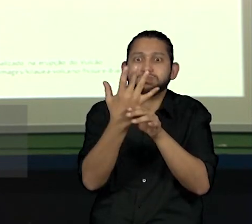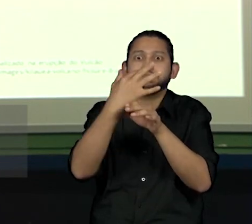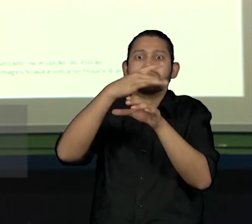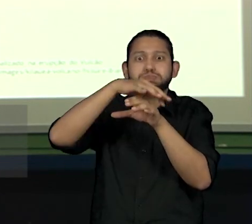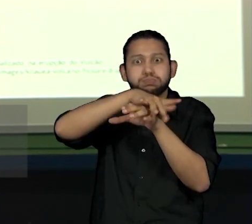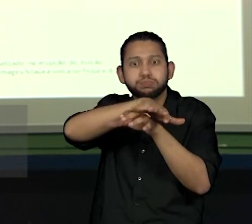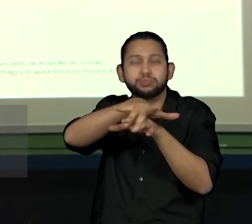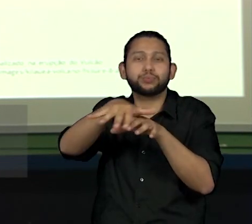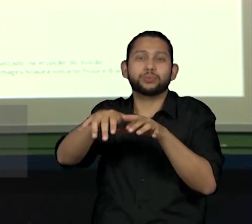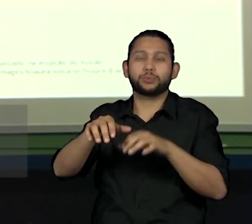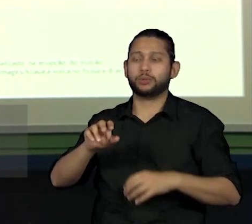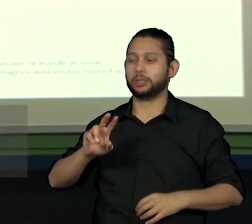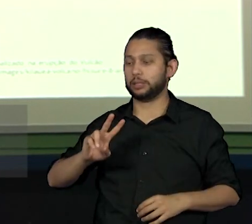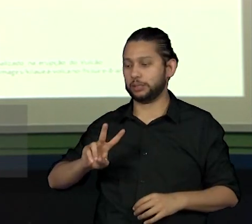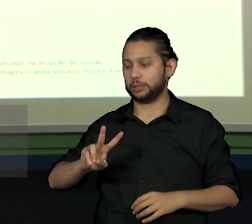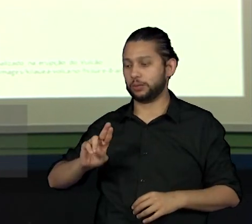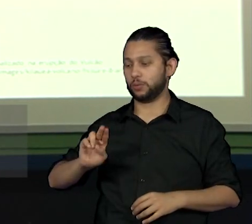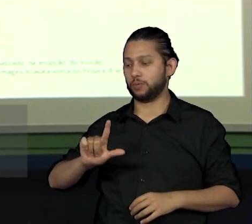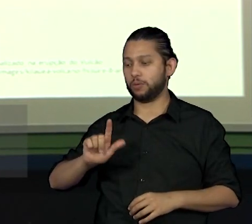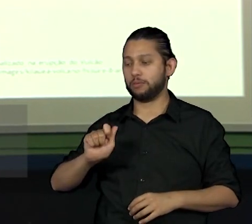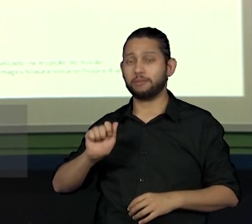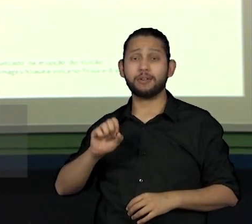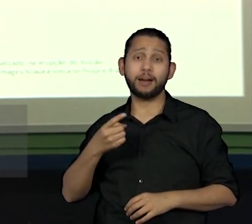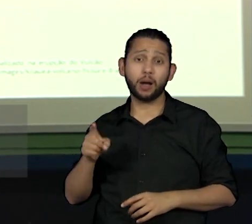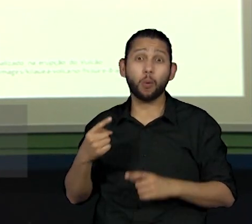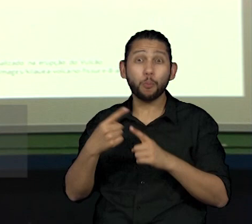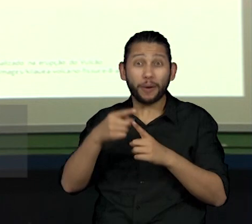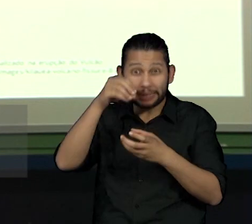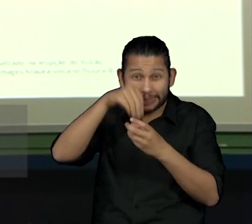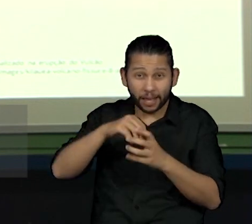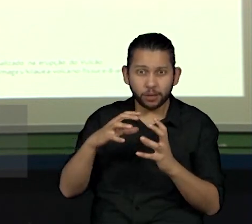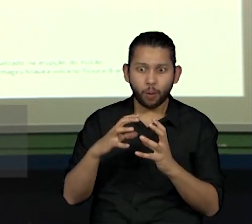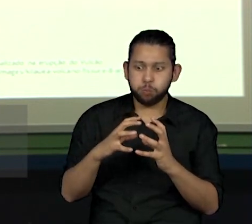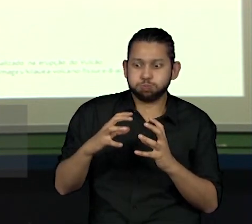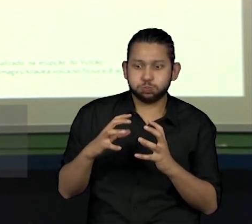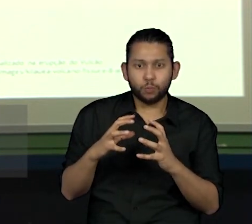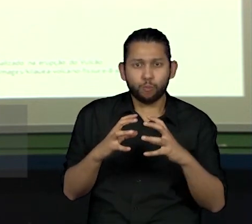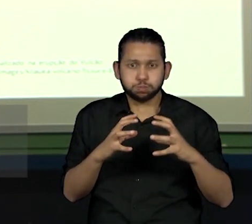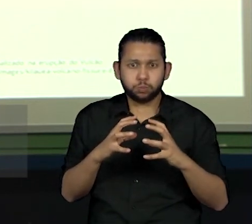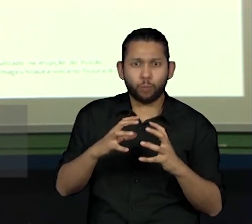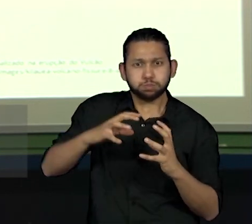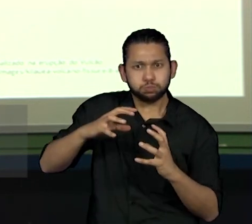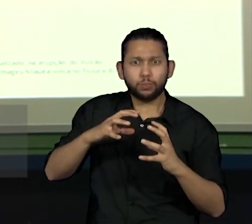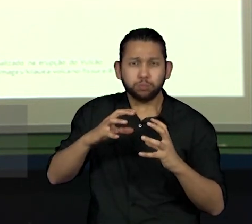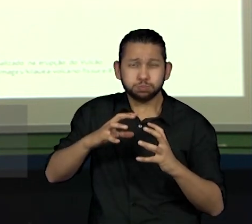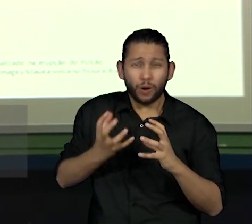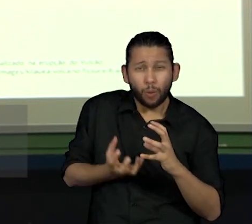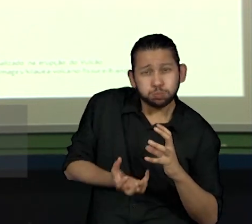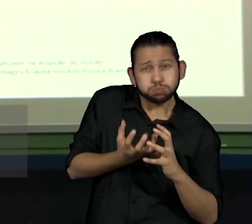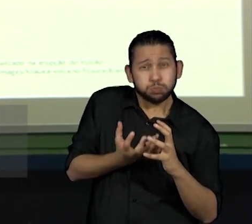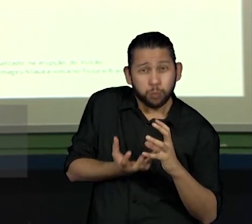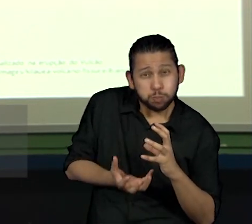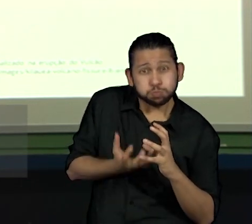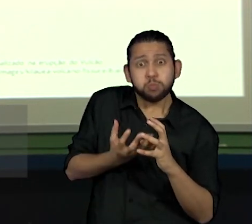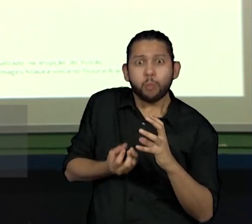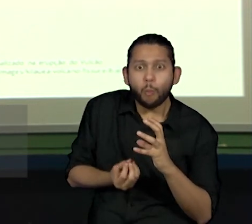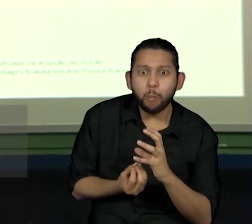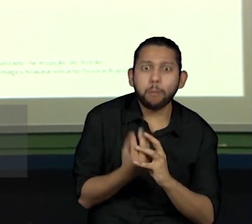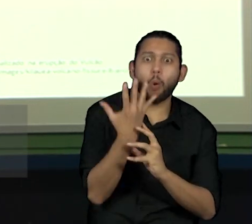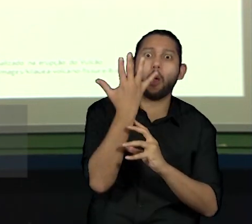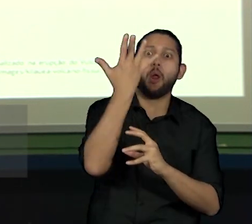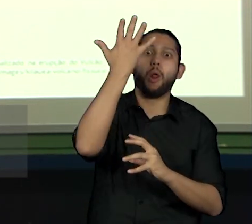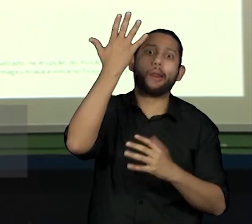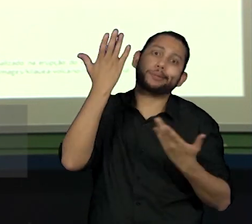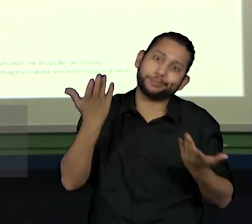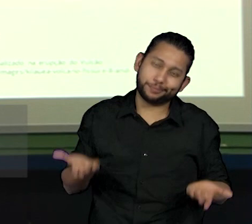essa pressão precisa sair de alguma maneira. E por onde que vai sair essa pressão? Pelos vulcões. Ou seja, é só